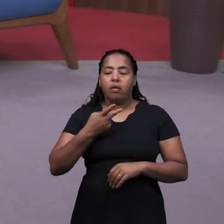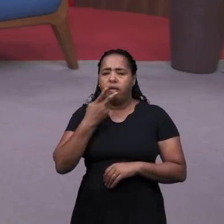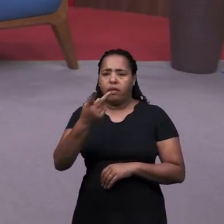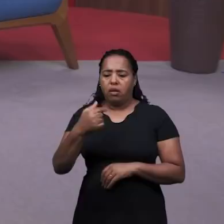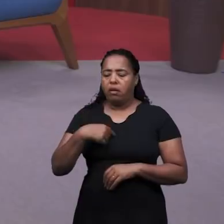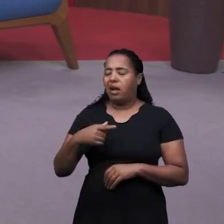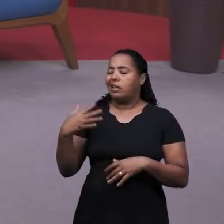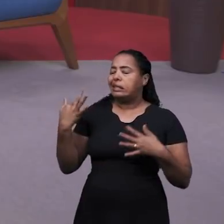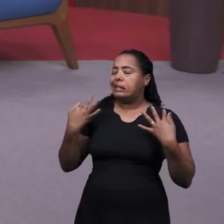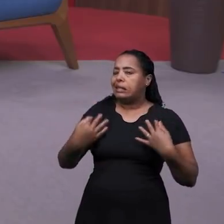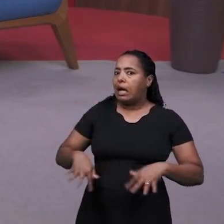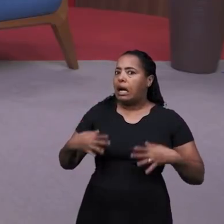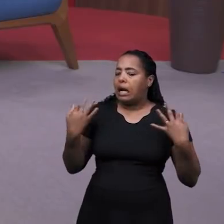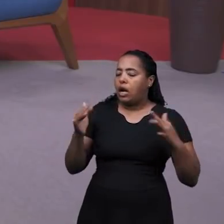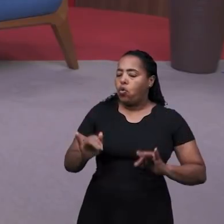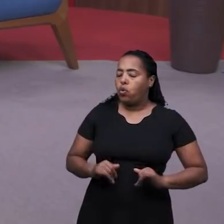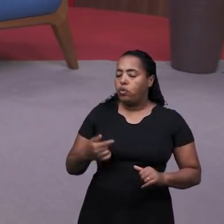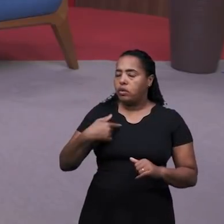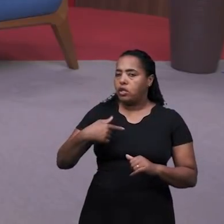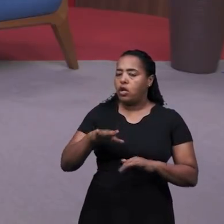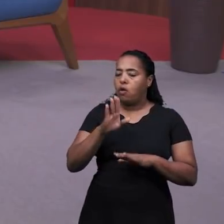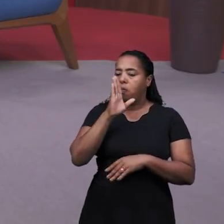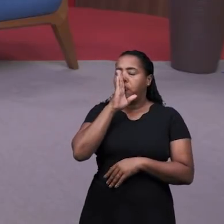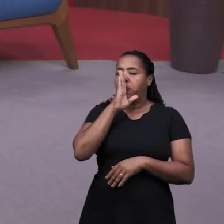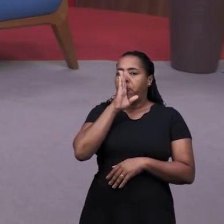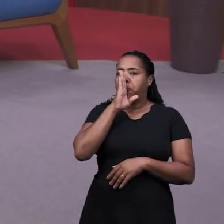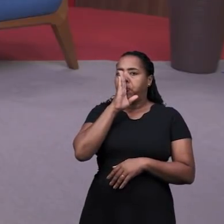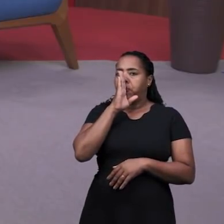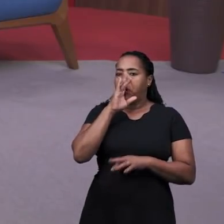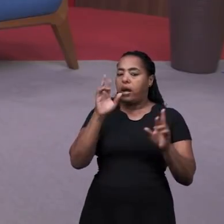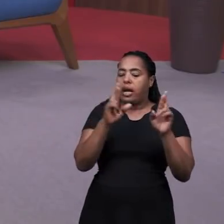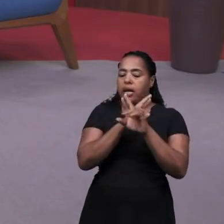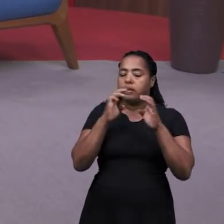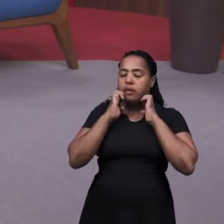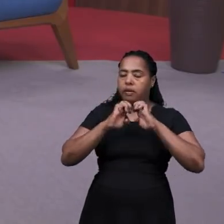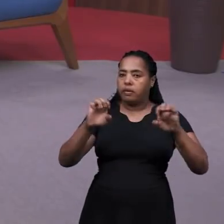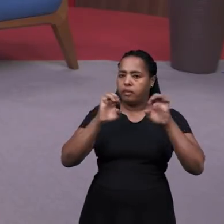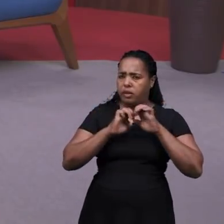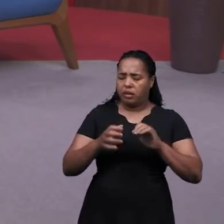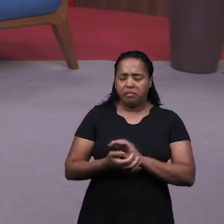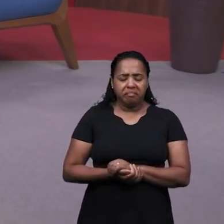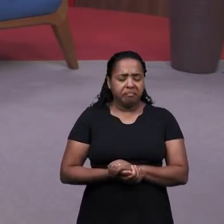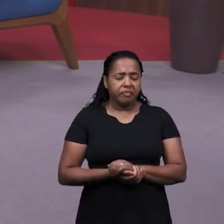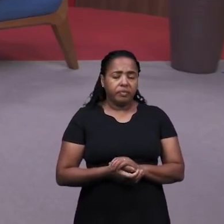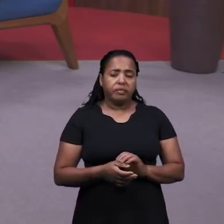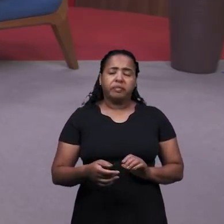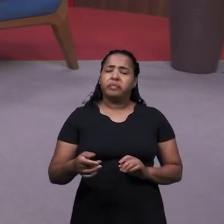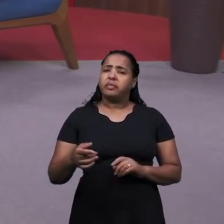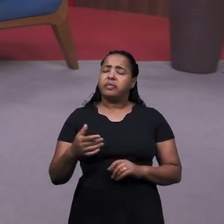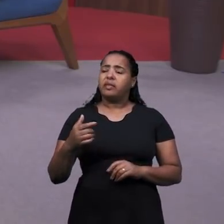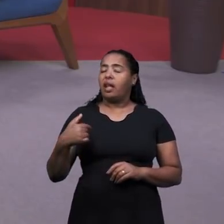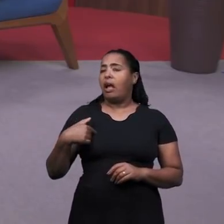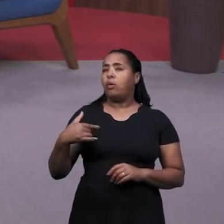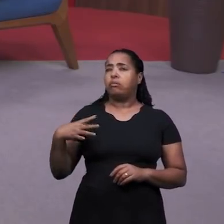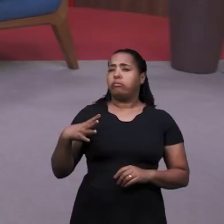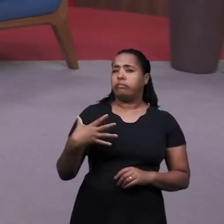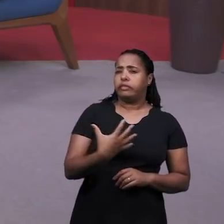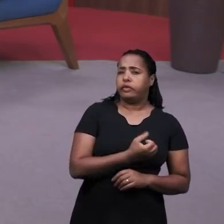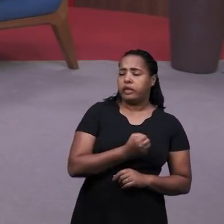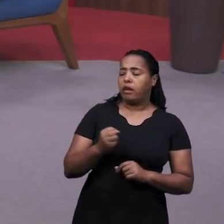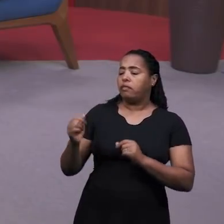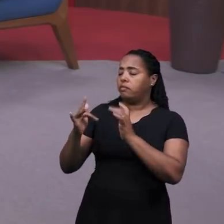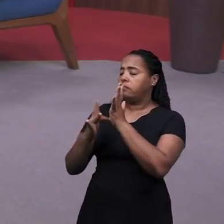evangelho. Então, o anúncio do evangelho, não existe, na verdade, salvação. Aí eu sou um salvo